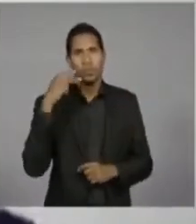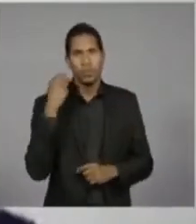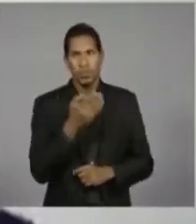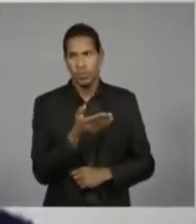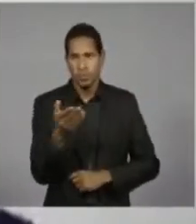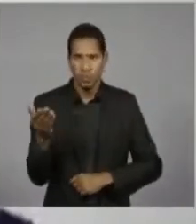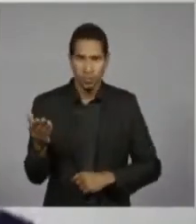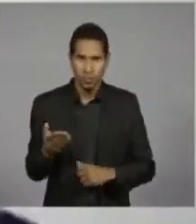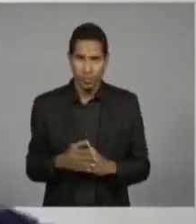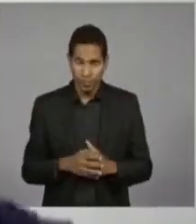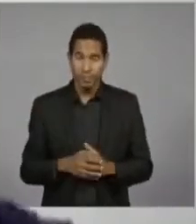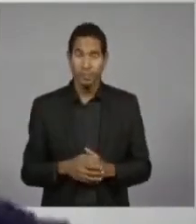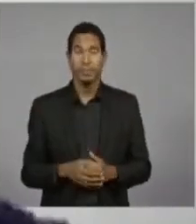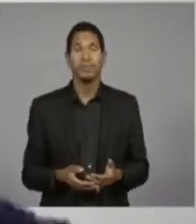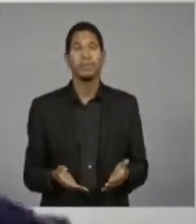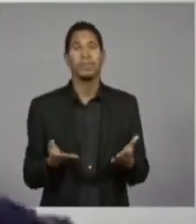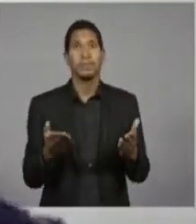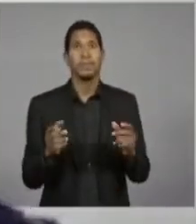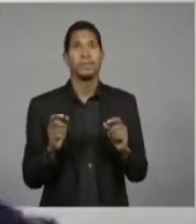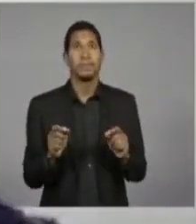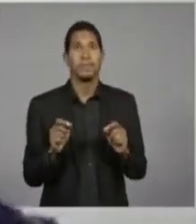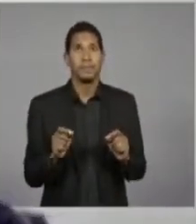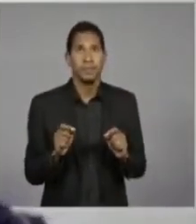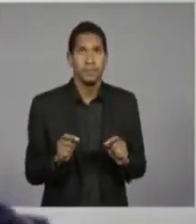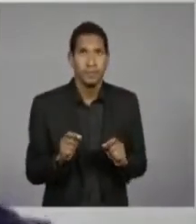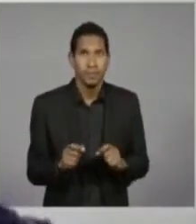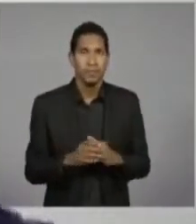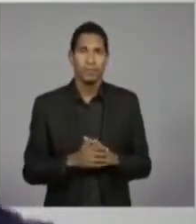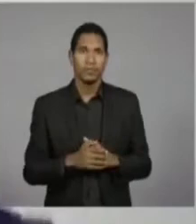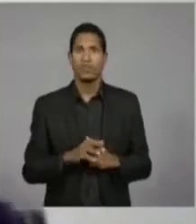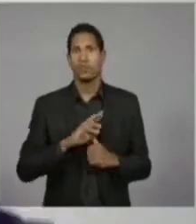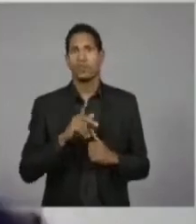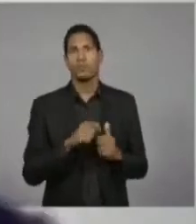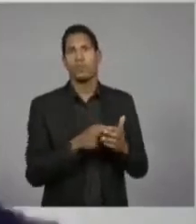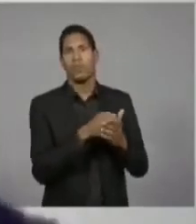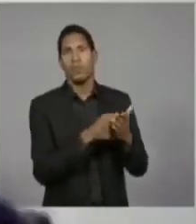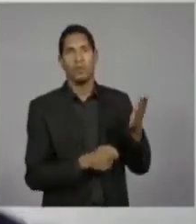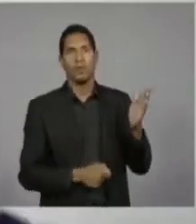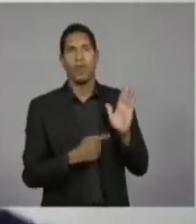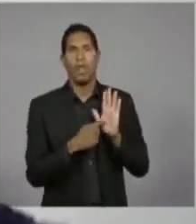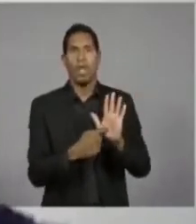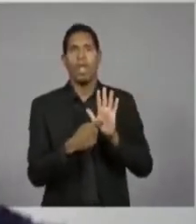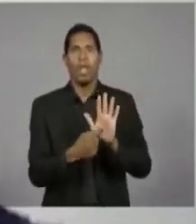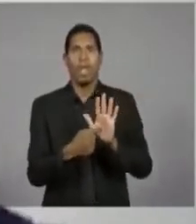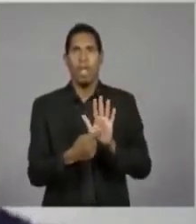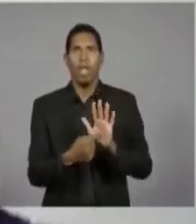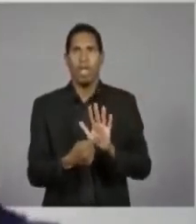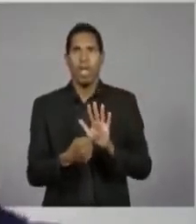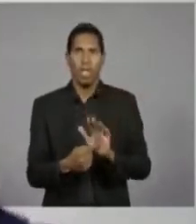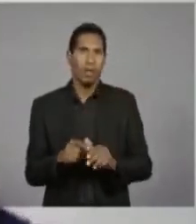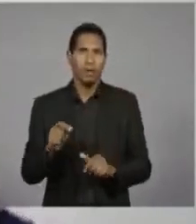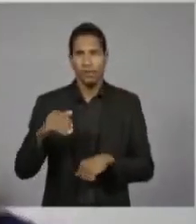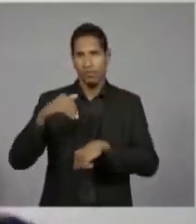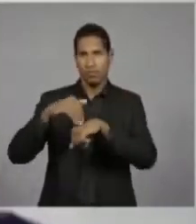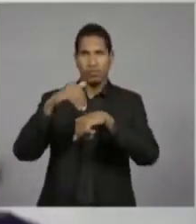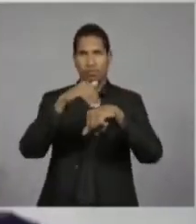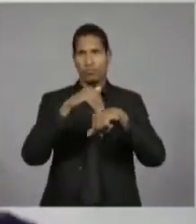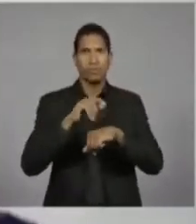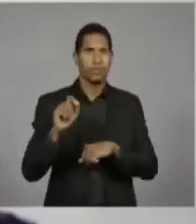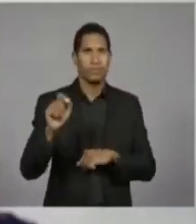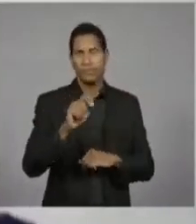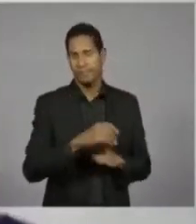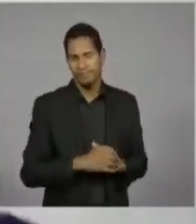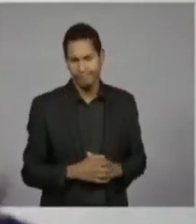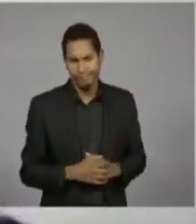de um tema específico, que também não seja só para ter um relatório apontando dedos e culpados, como aconteceu, assim, tudo isso que eu